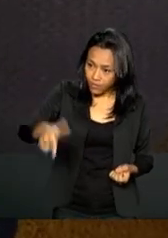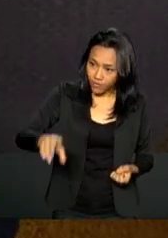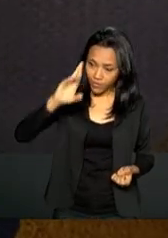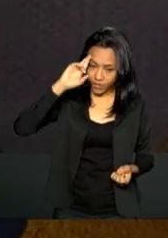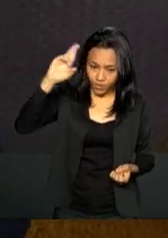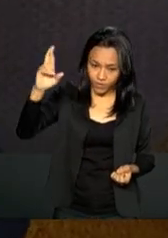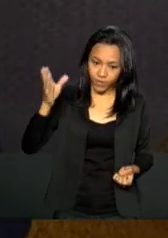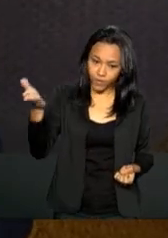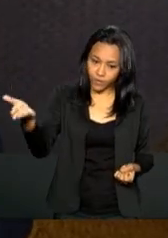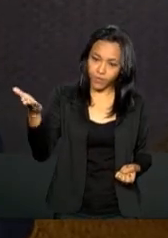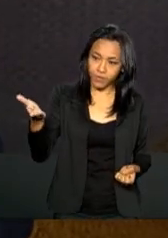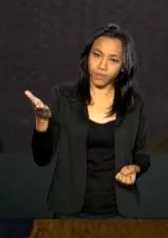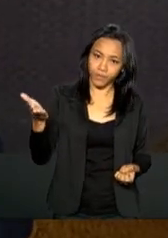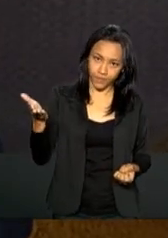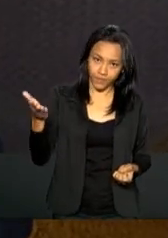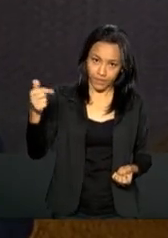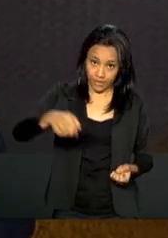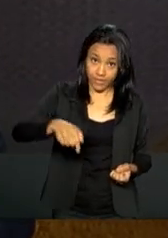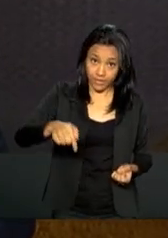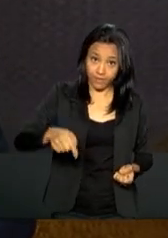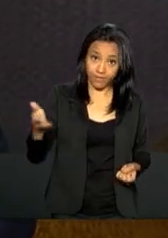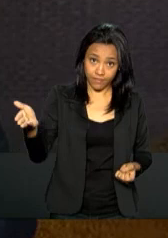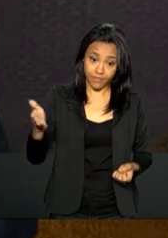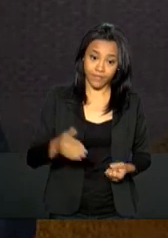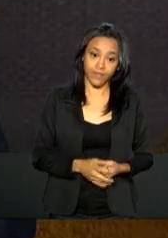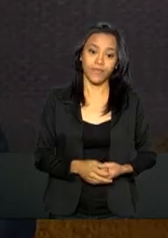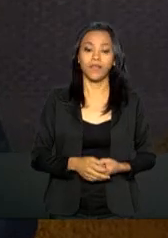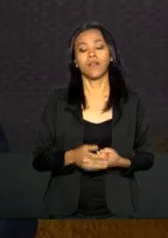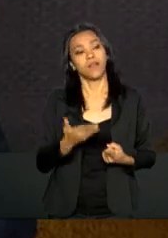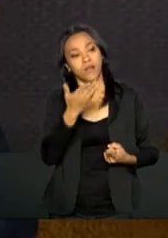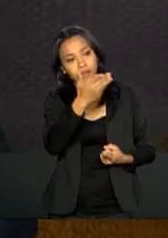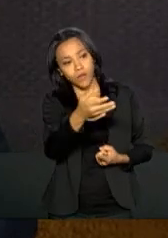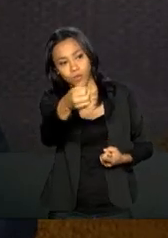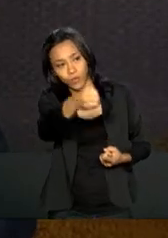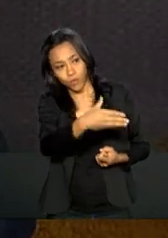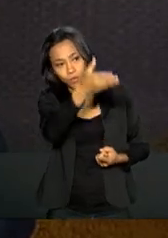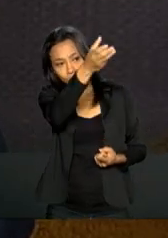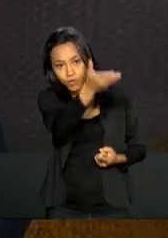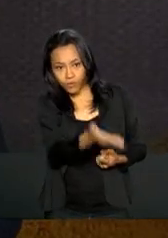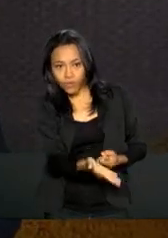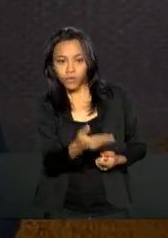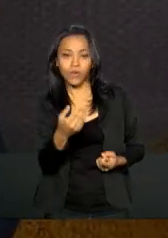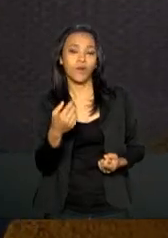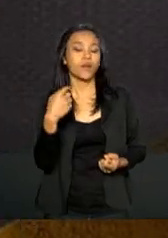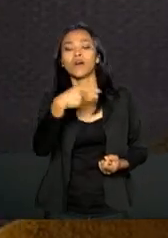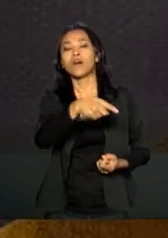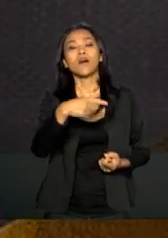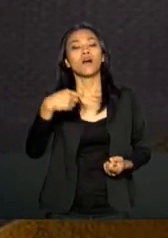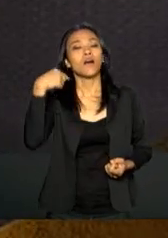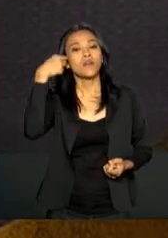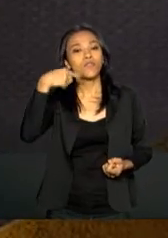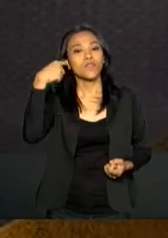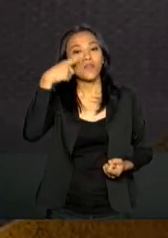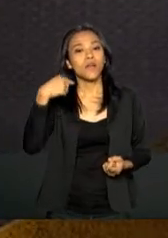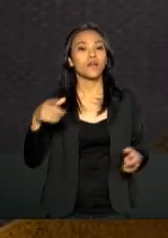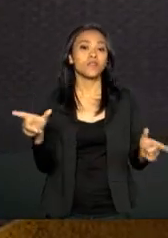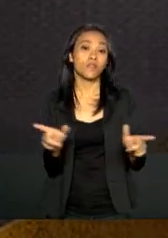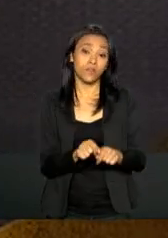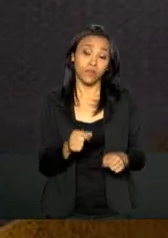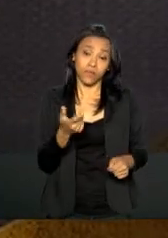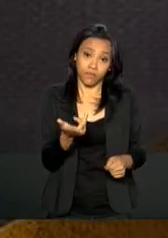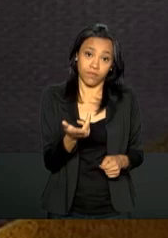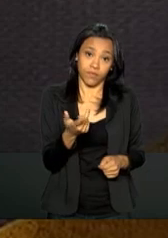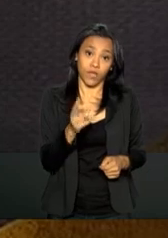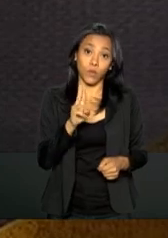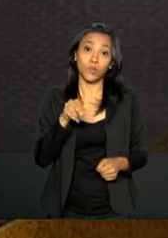aqui quando todas a ge net o novo nosso novo advogado geral da união é vocês verificaram os